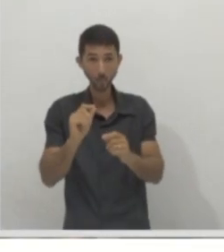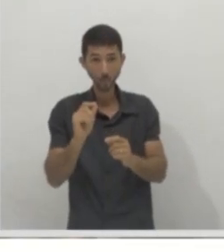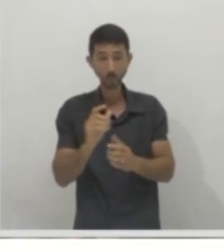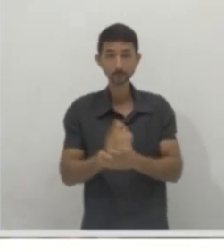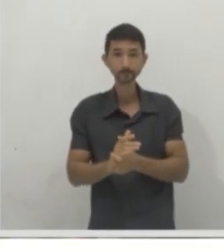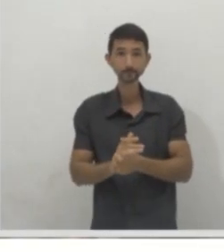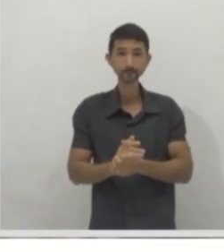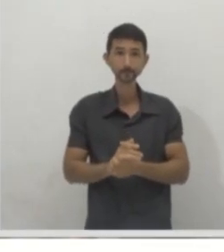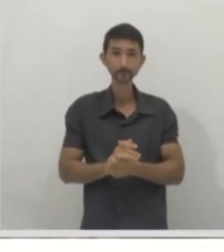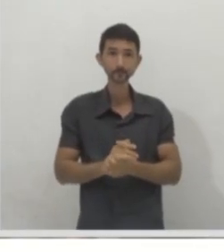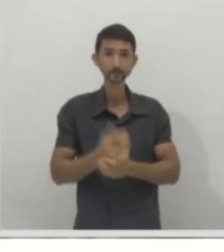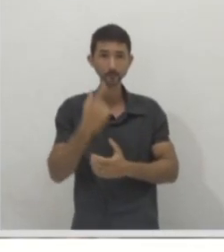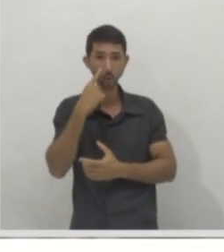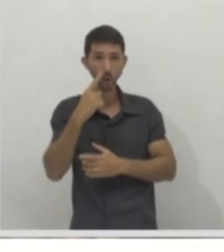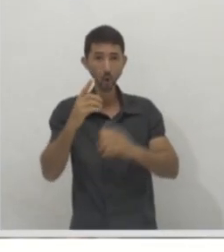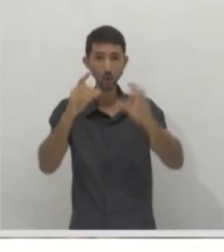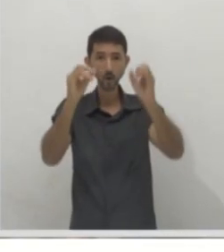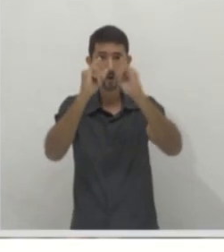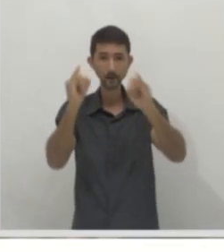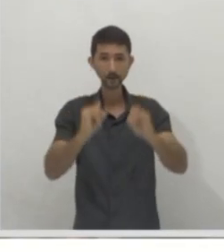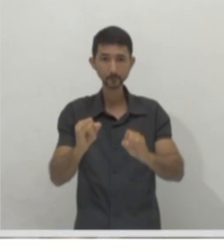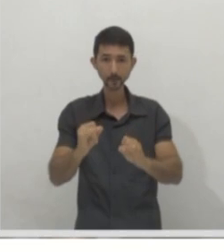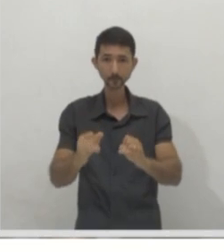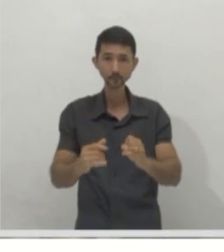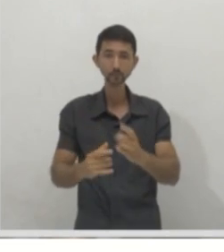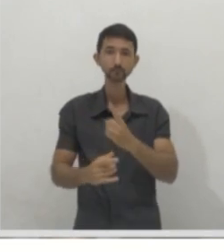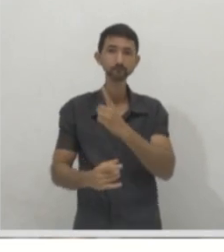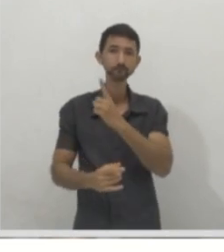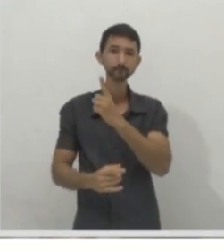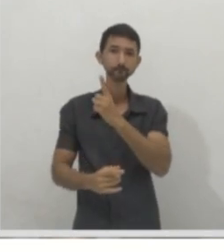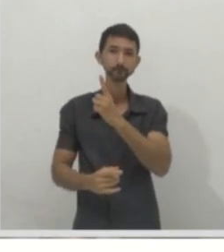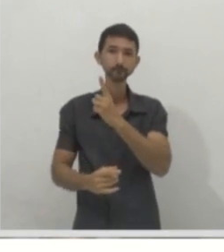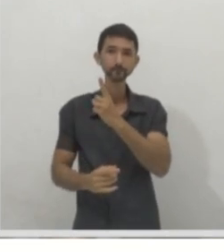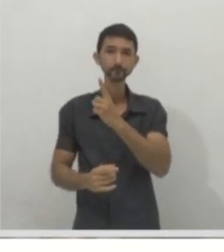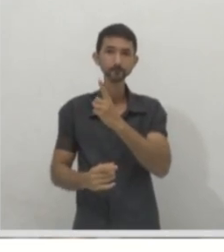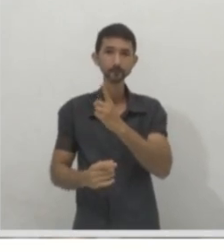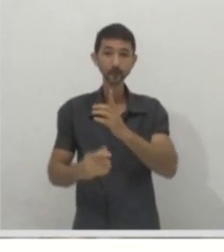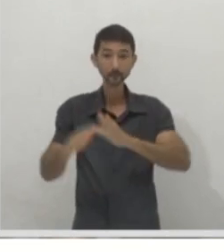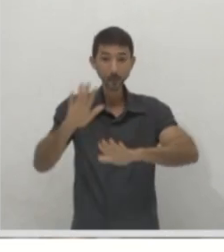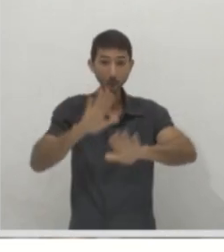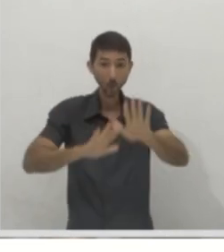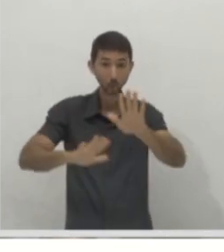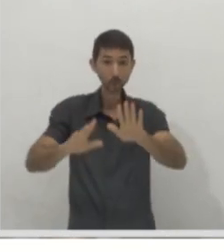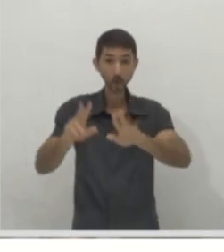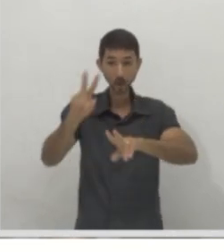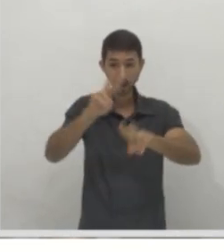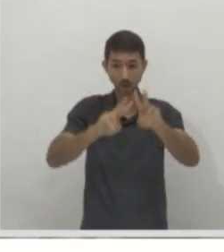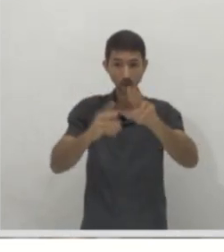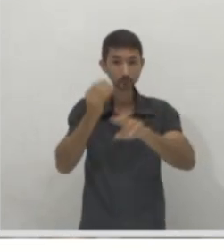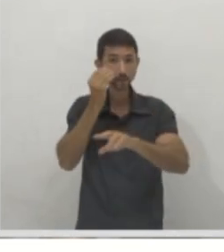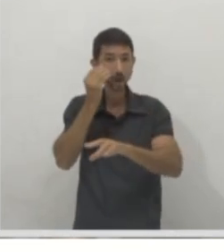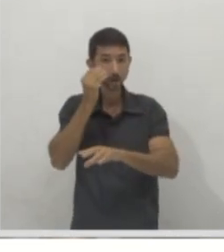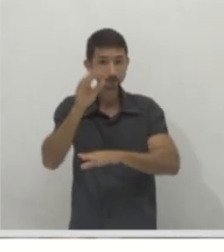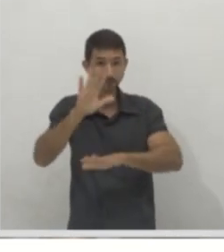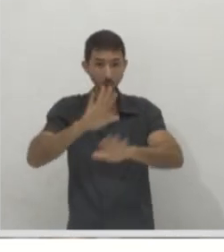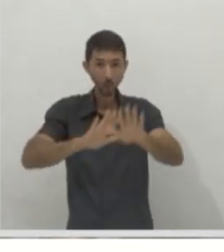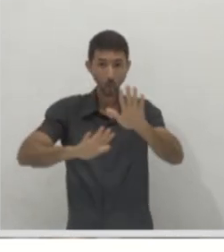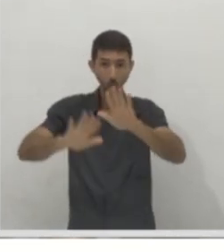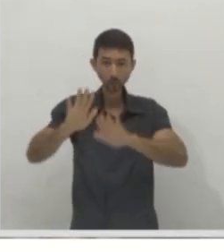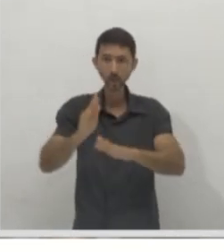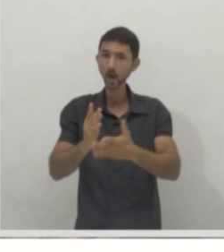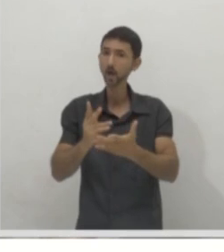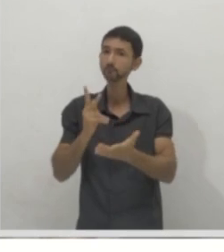vamos ver a primeira imagem aí com cuidado, tá? A análise de uma imagem, pessoal, ela